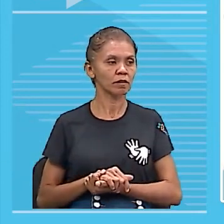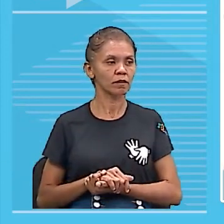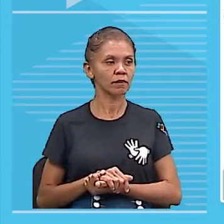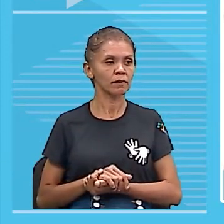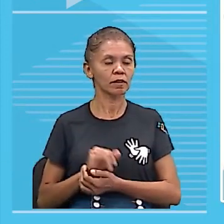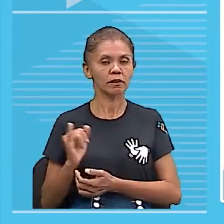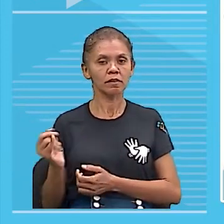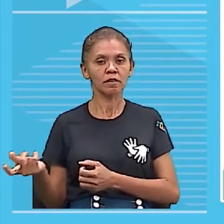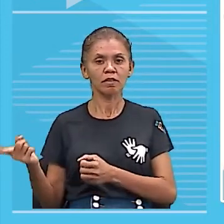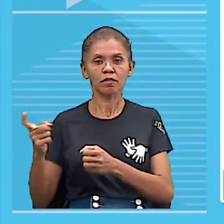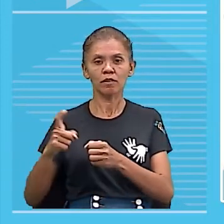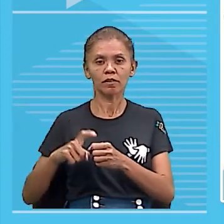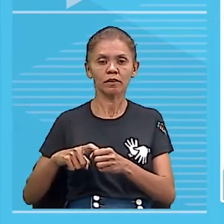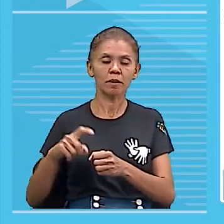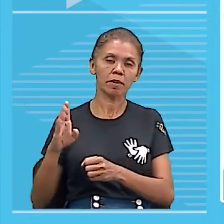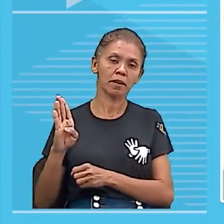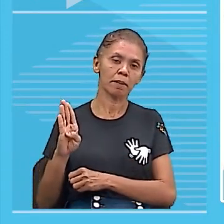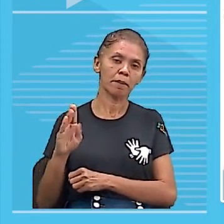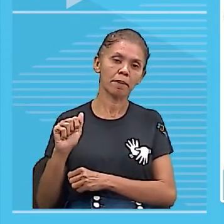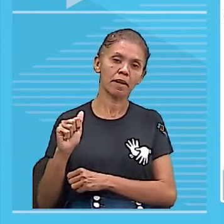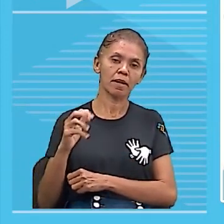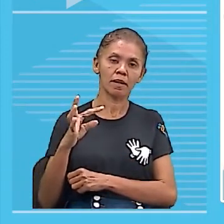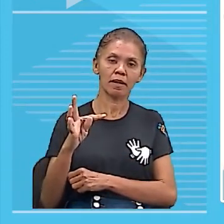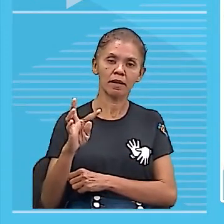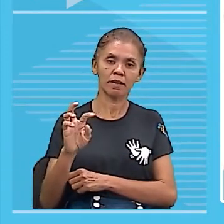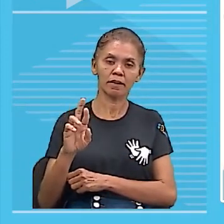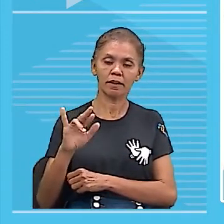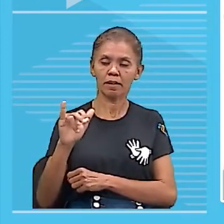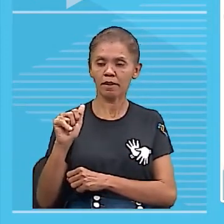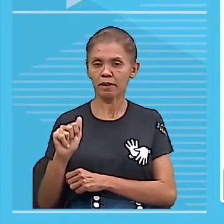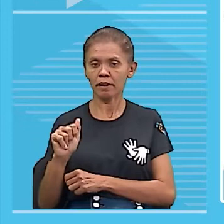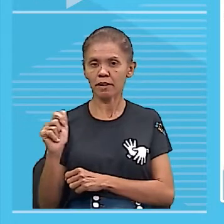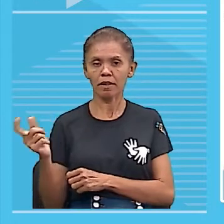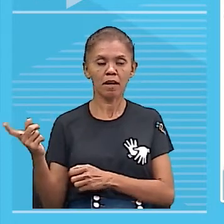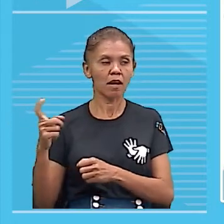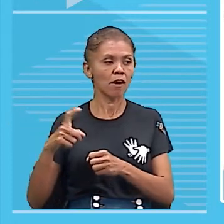a bateria ela vai voltar de forma